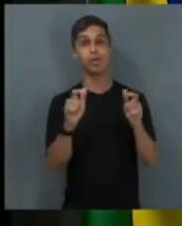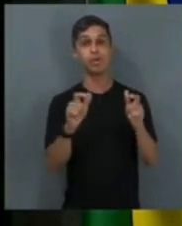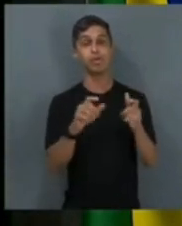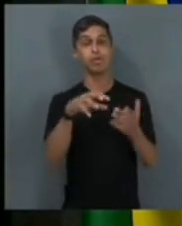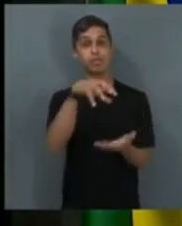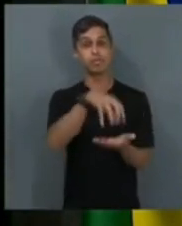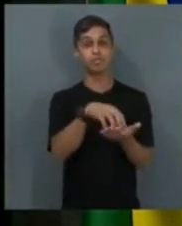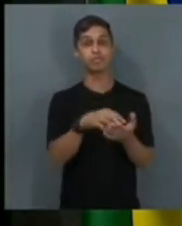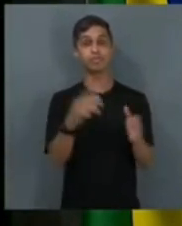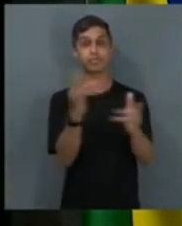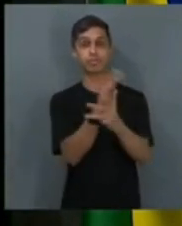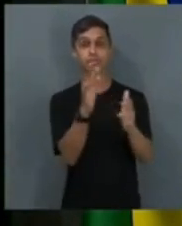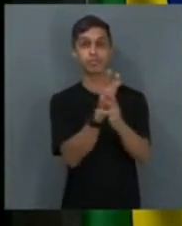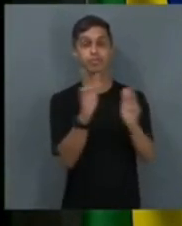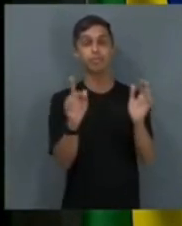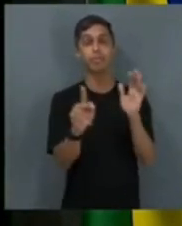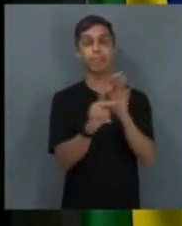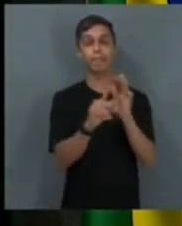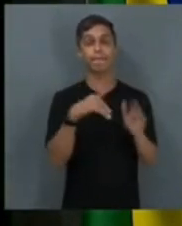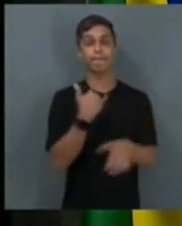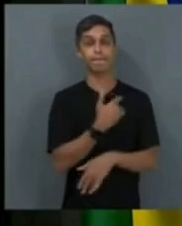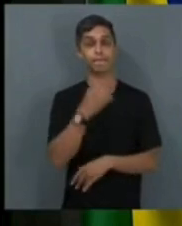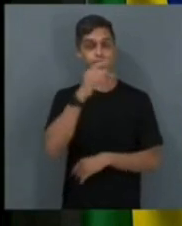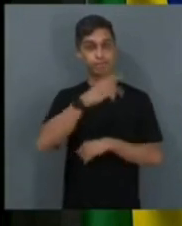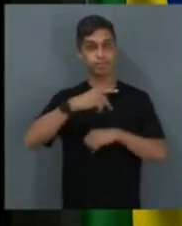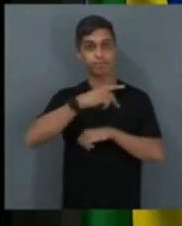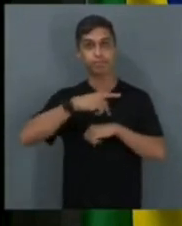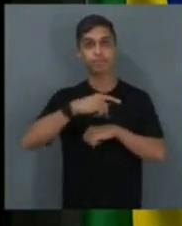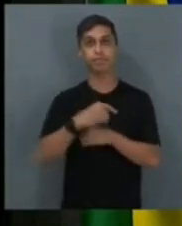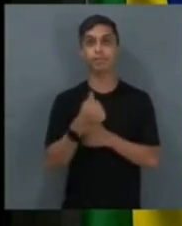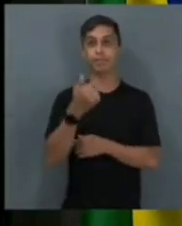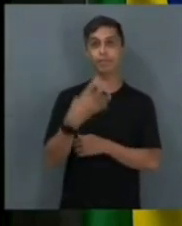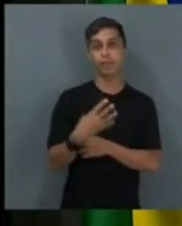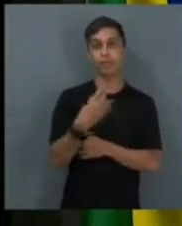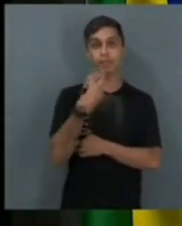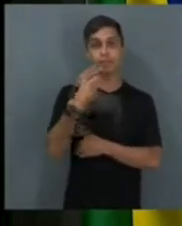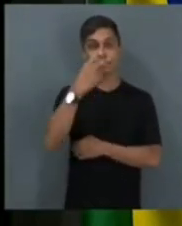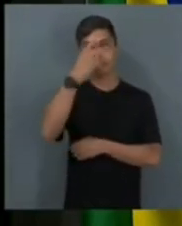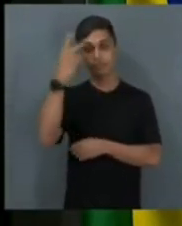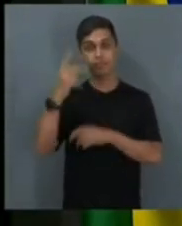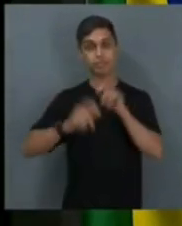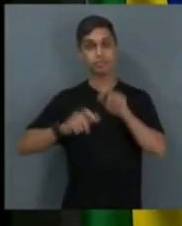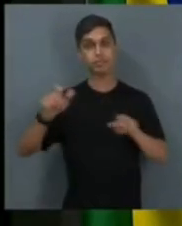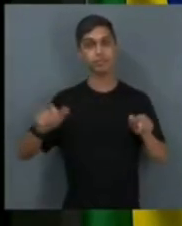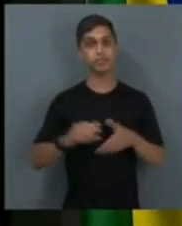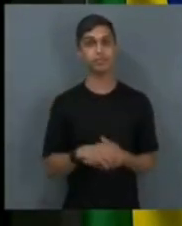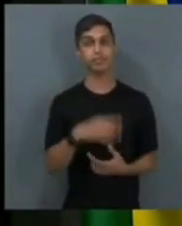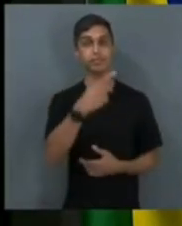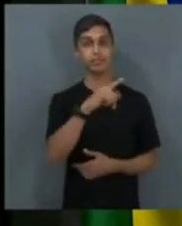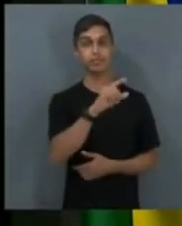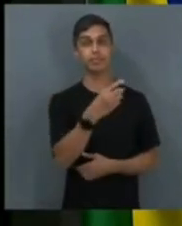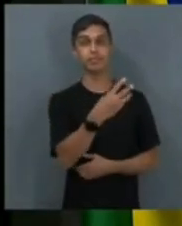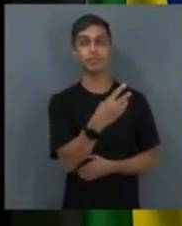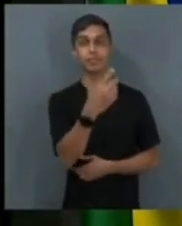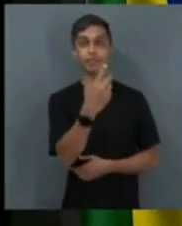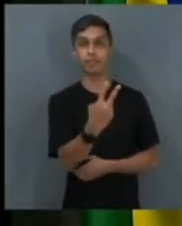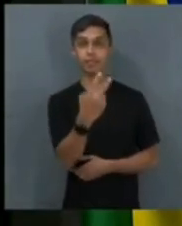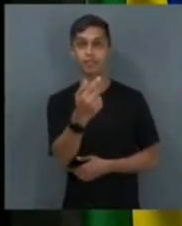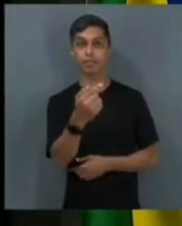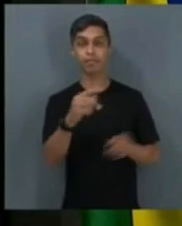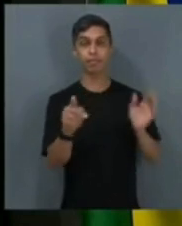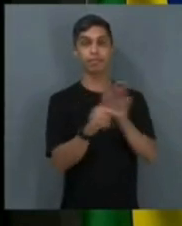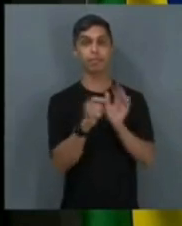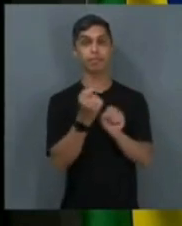urbanos do nosso país. Ou seja, 14 milhões de pessoas. O PL 327 de